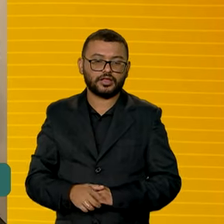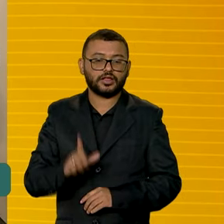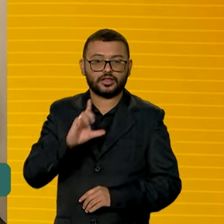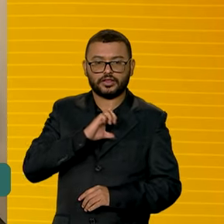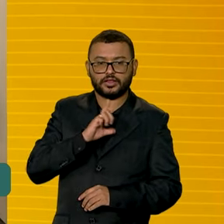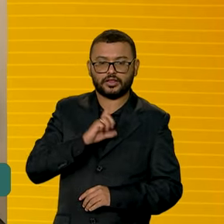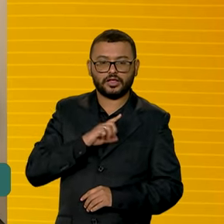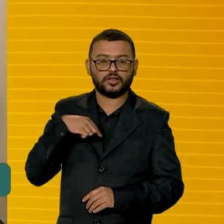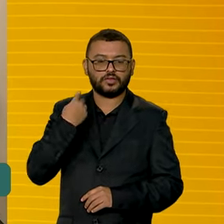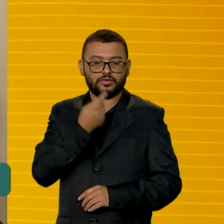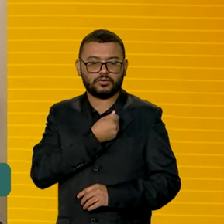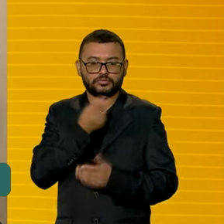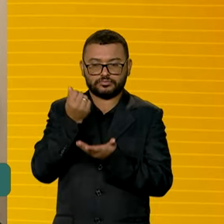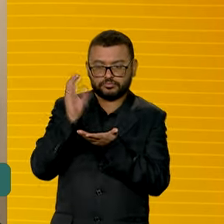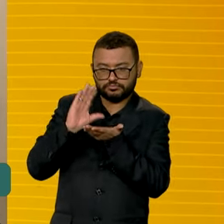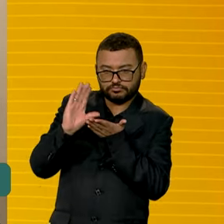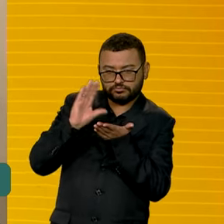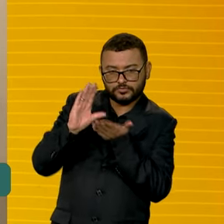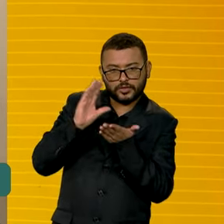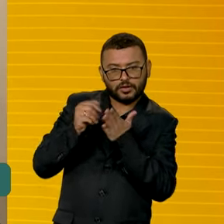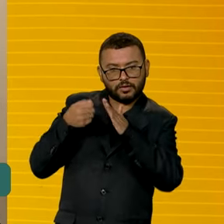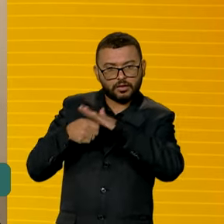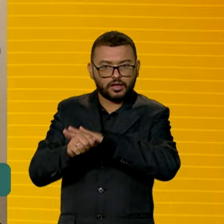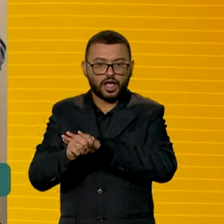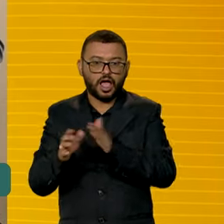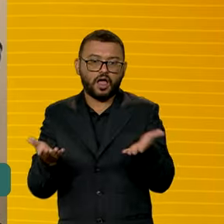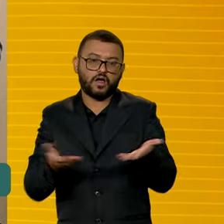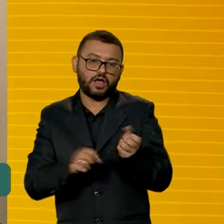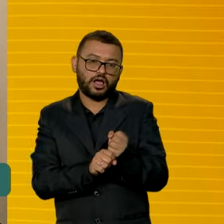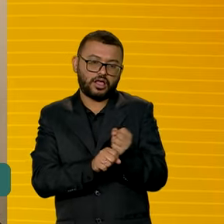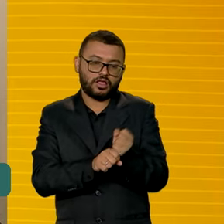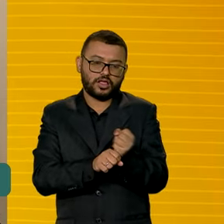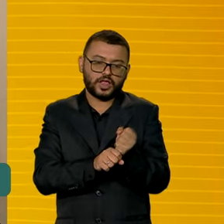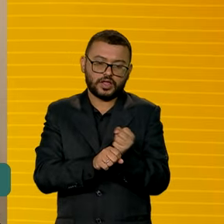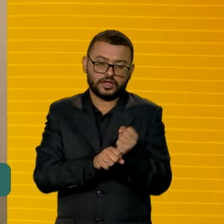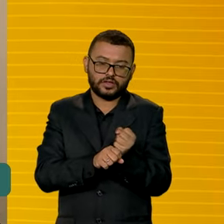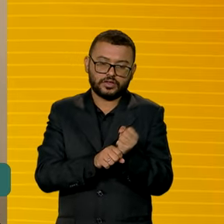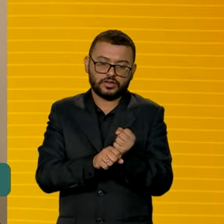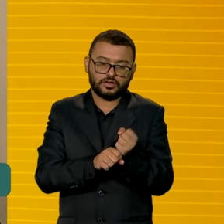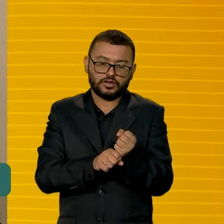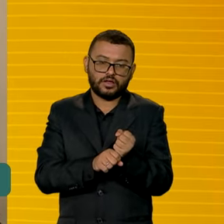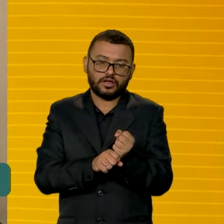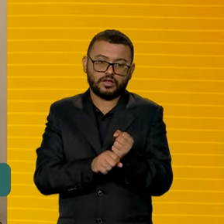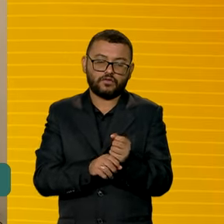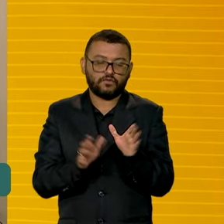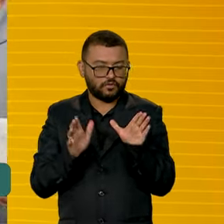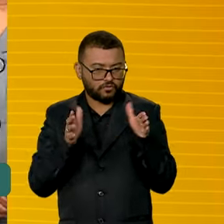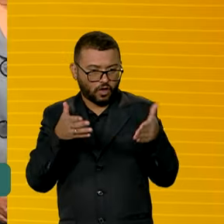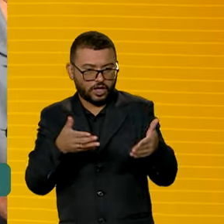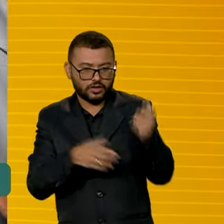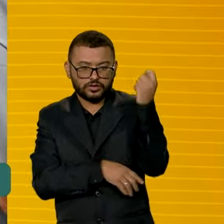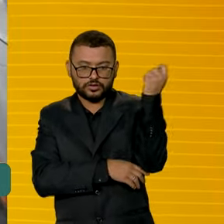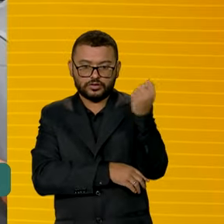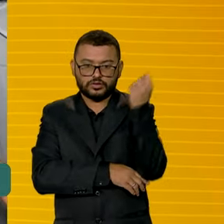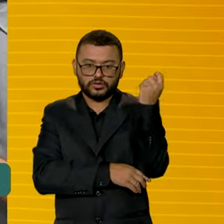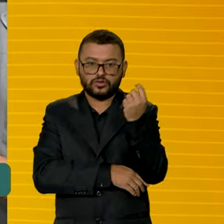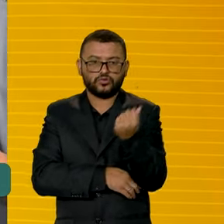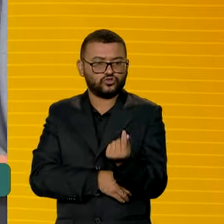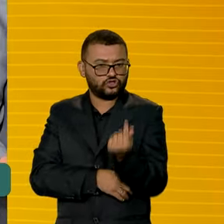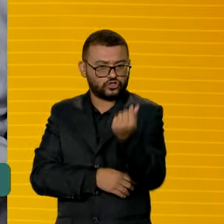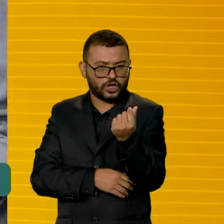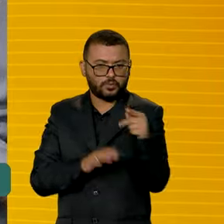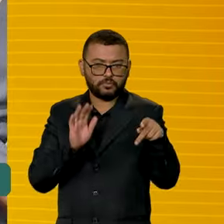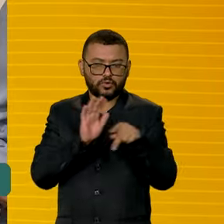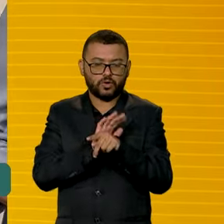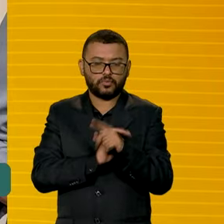dirigindo os nossos investimentos previstos para este ano para o Rio Grande do Sul. É um valor expressivo,